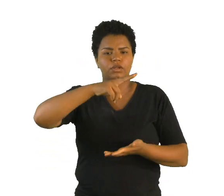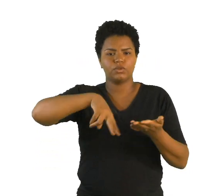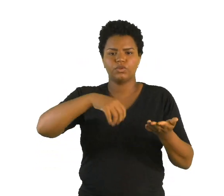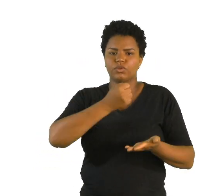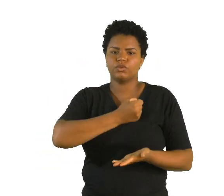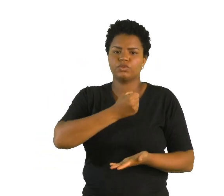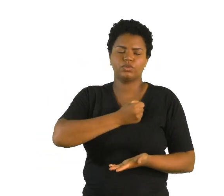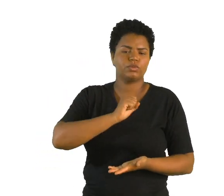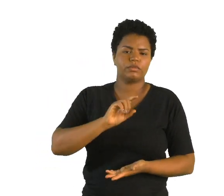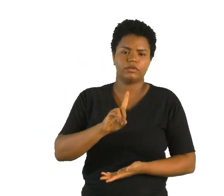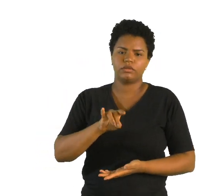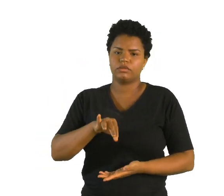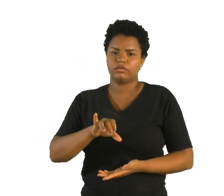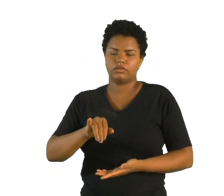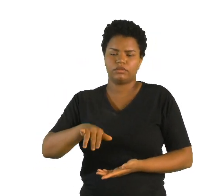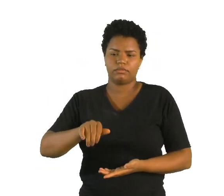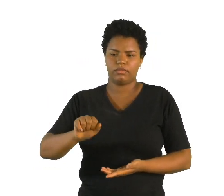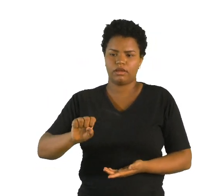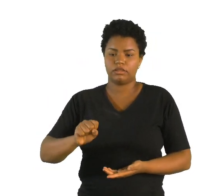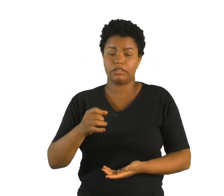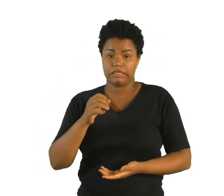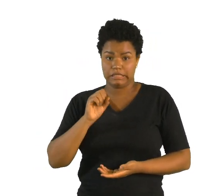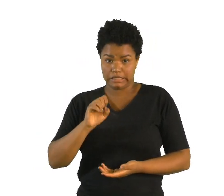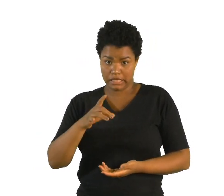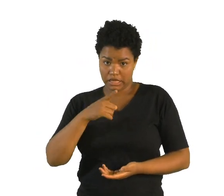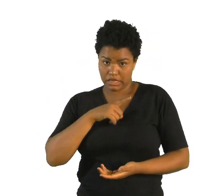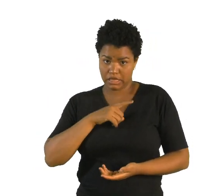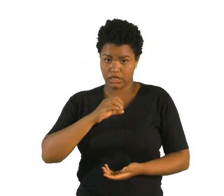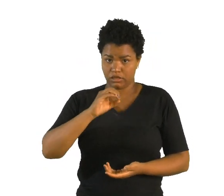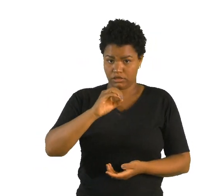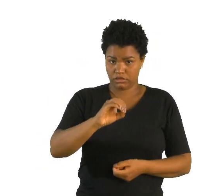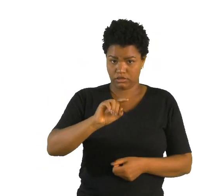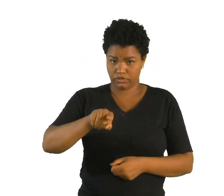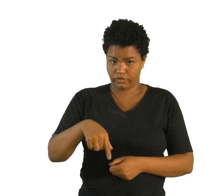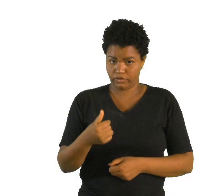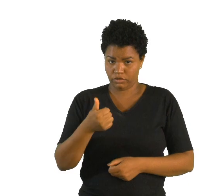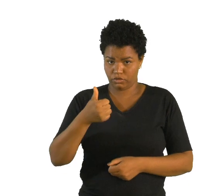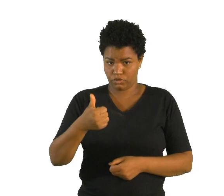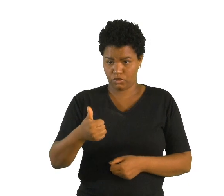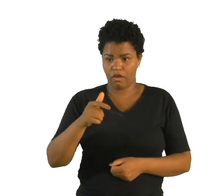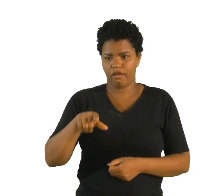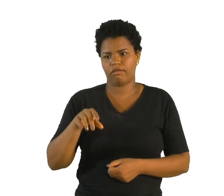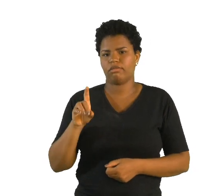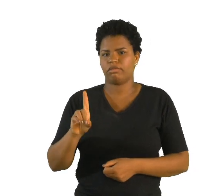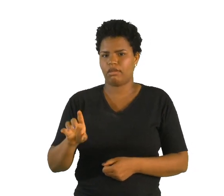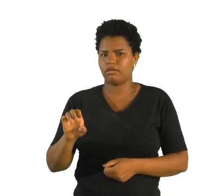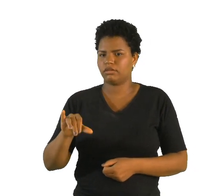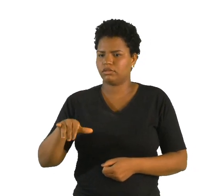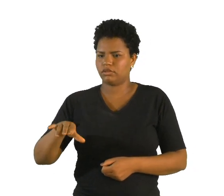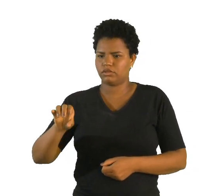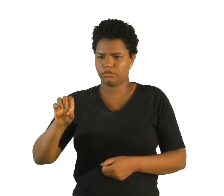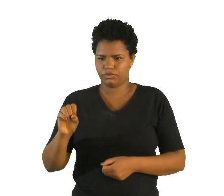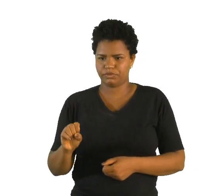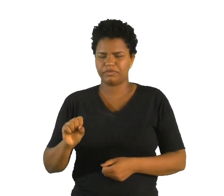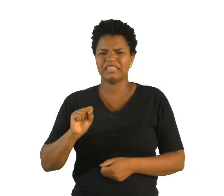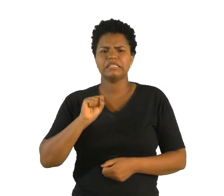o 0,1, quer dizer que ele é um décimo. Quando eu tenho